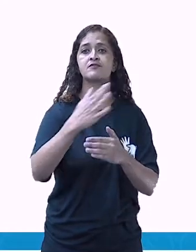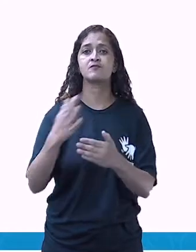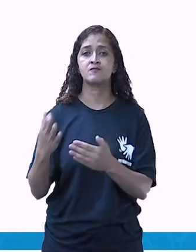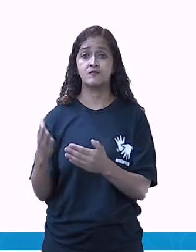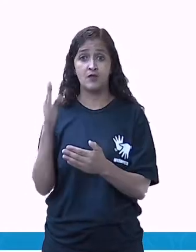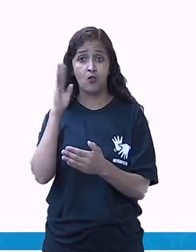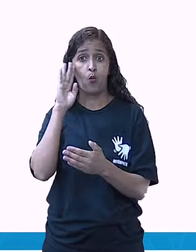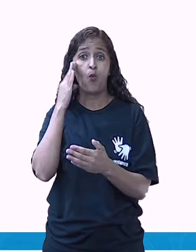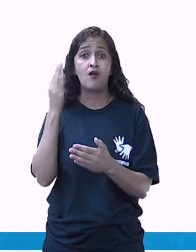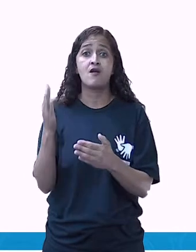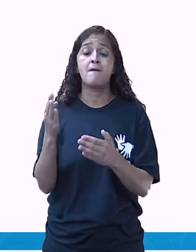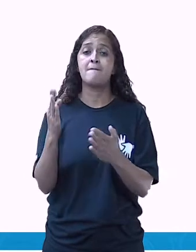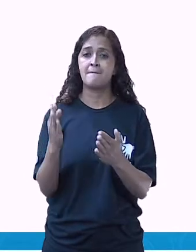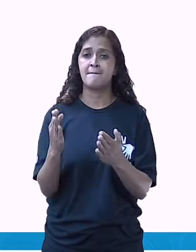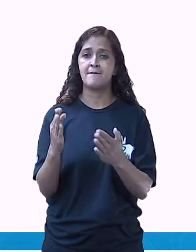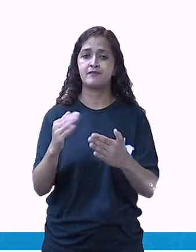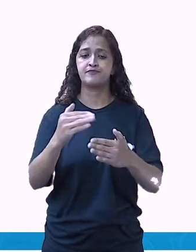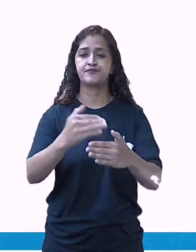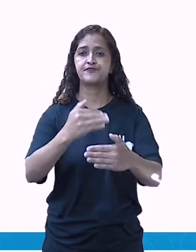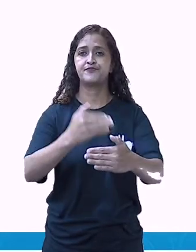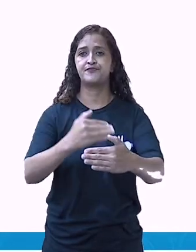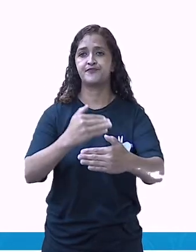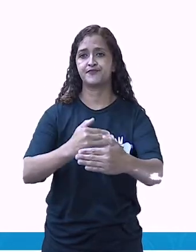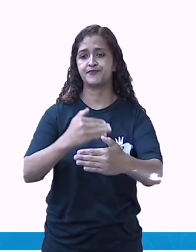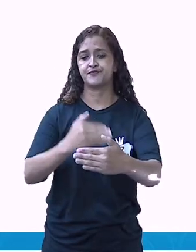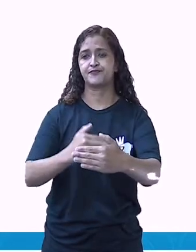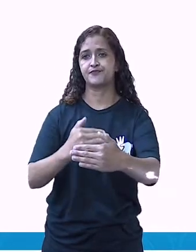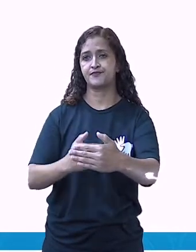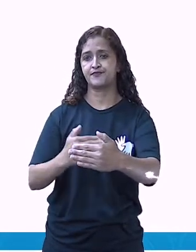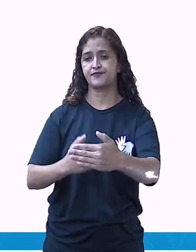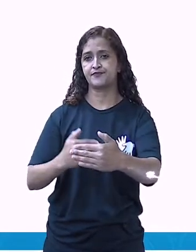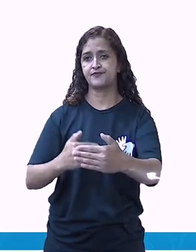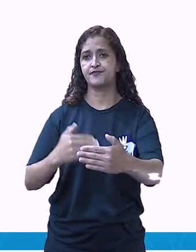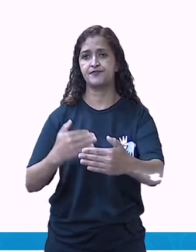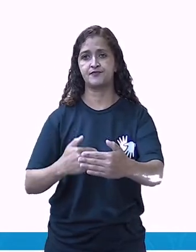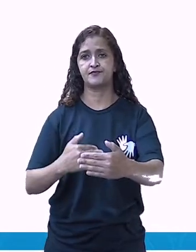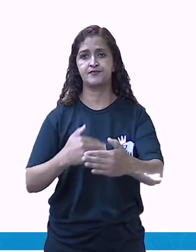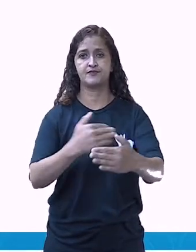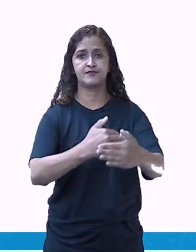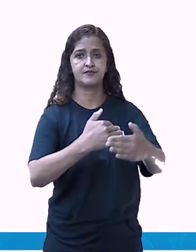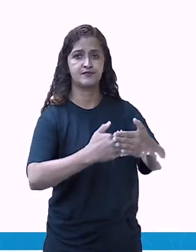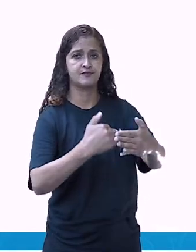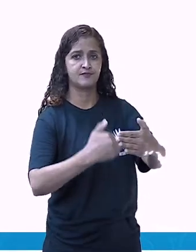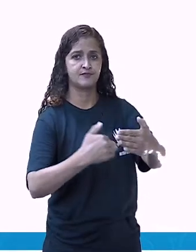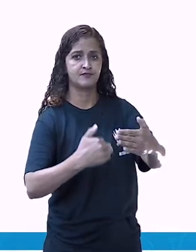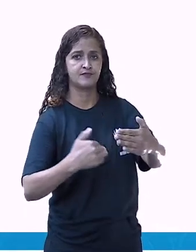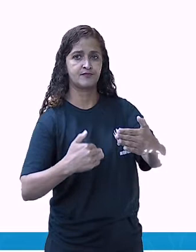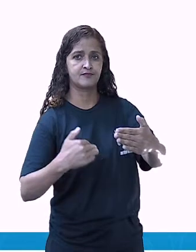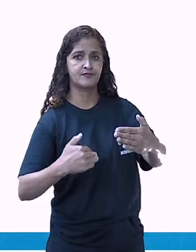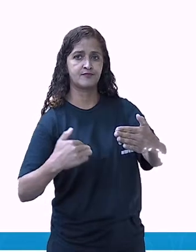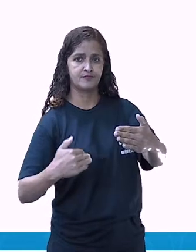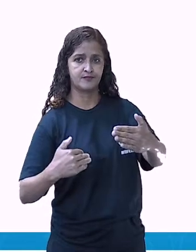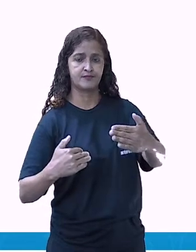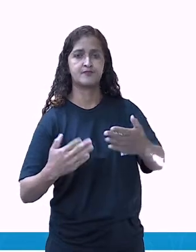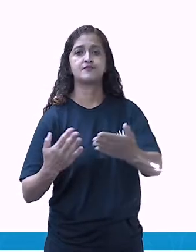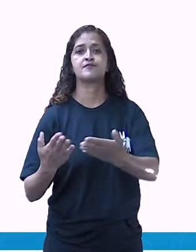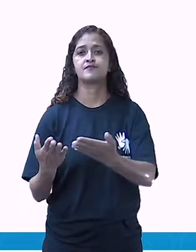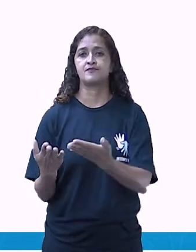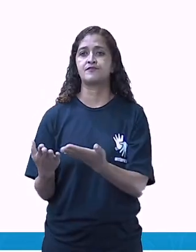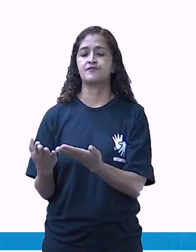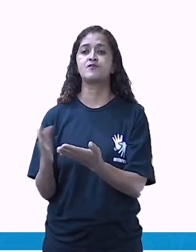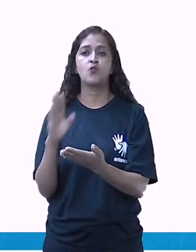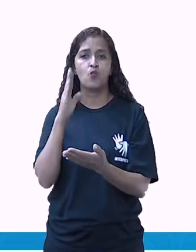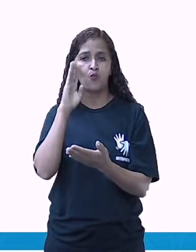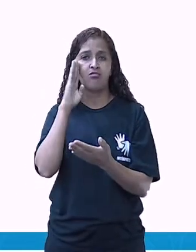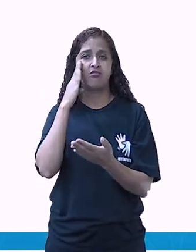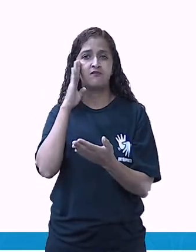crescer. E quando eu estou falando de decrescente, eu estou falando de descer, de diminuir,